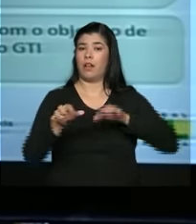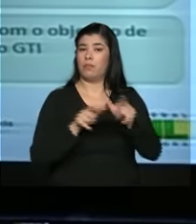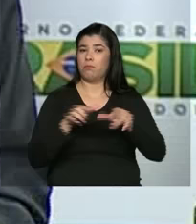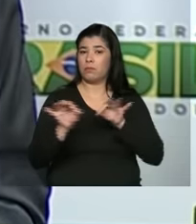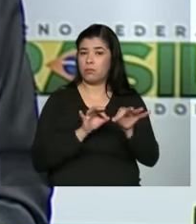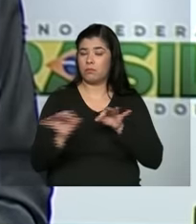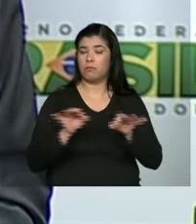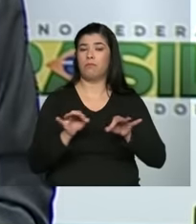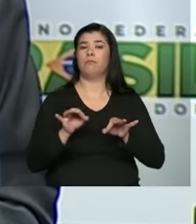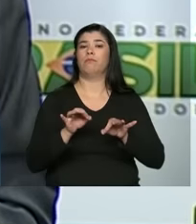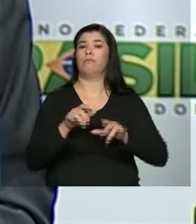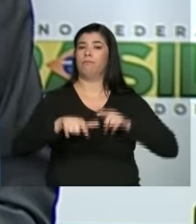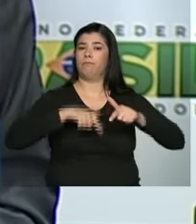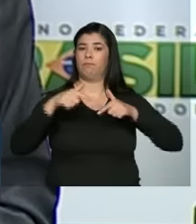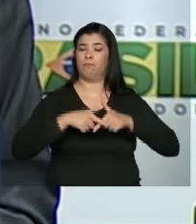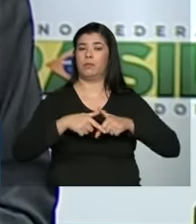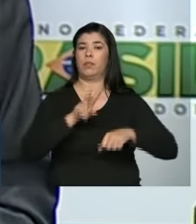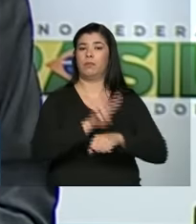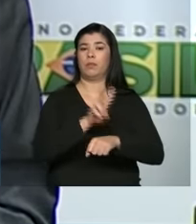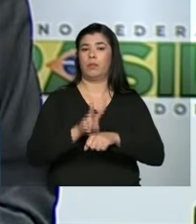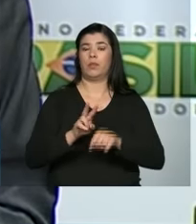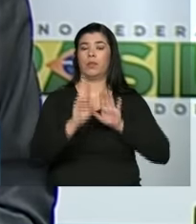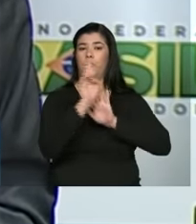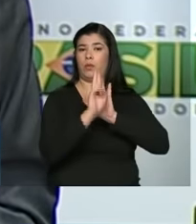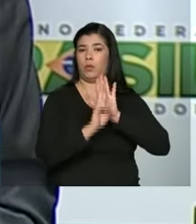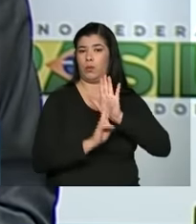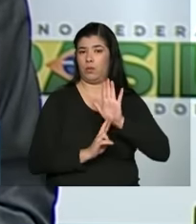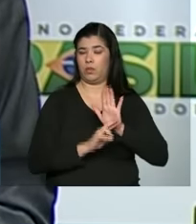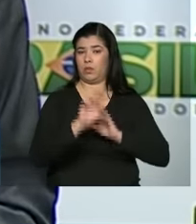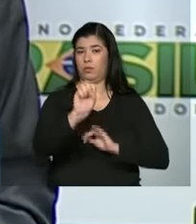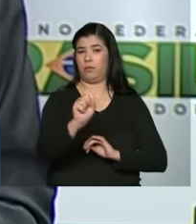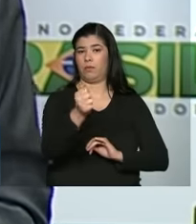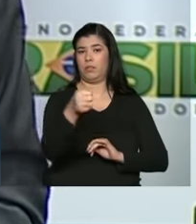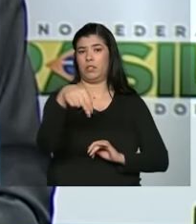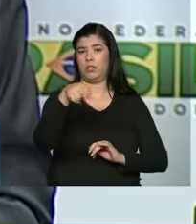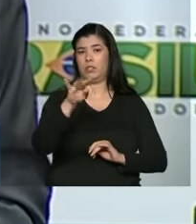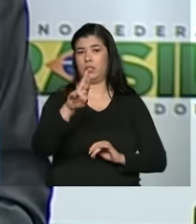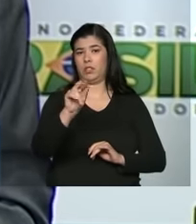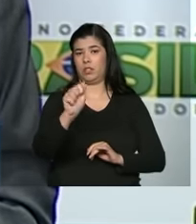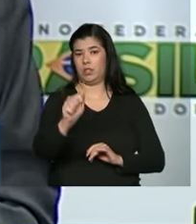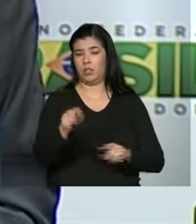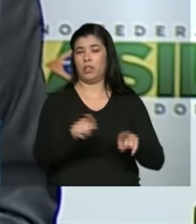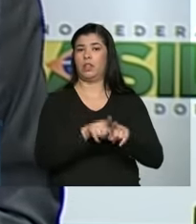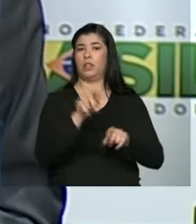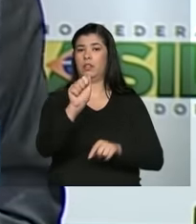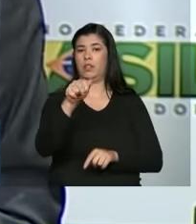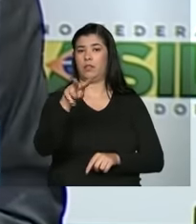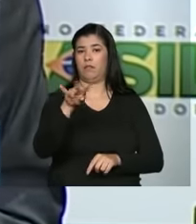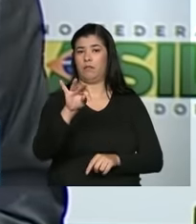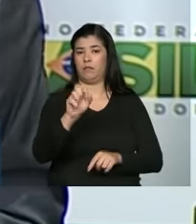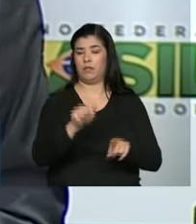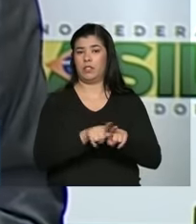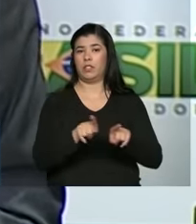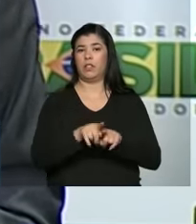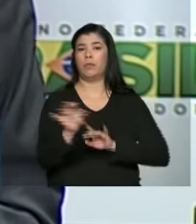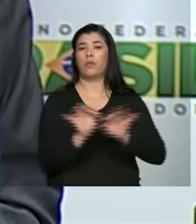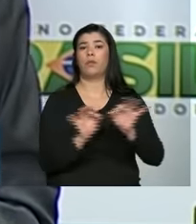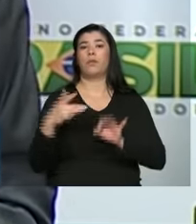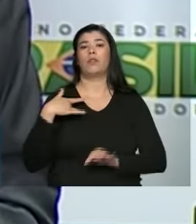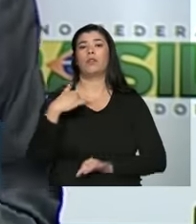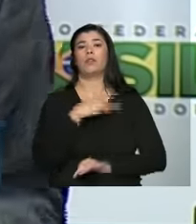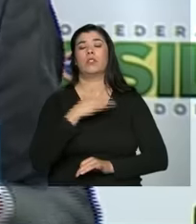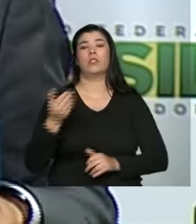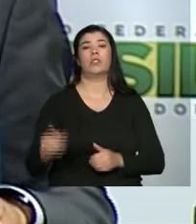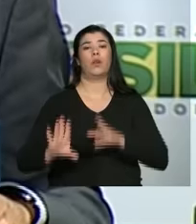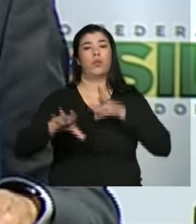eh no âmbito da regulação sanitária no caso da Anvisa e da regulação dos planos de saúde na saúde suplementar por